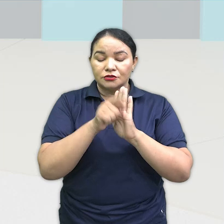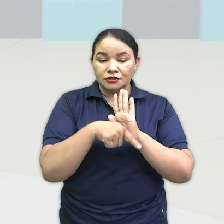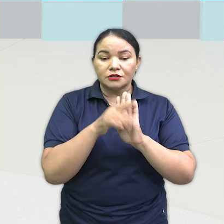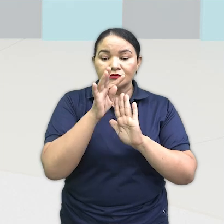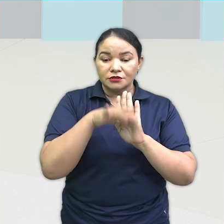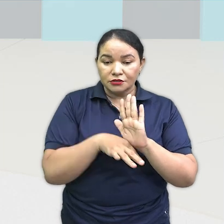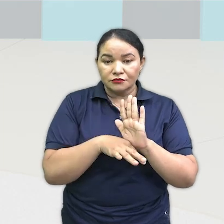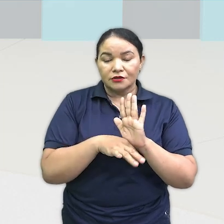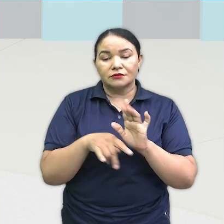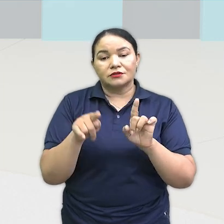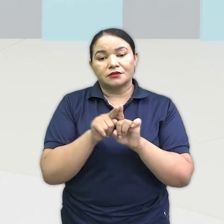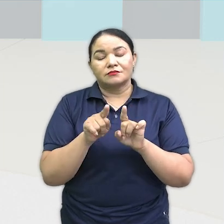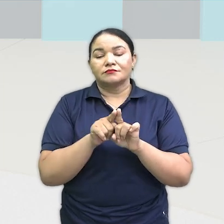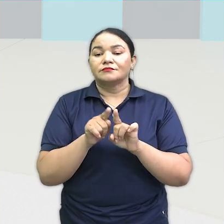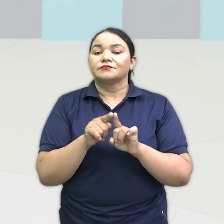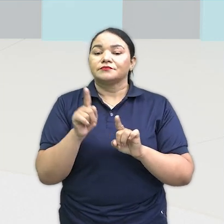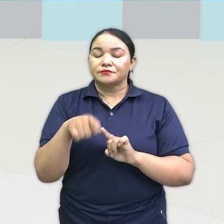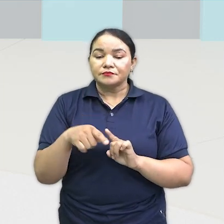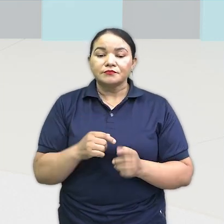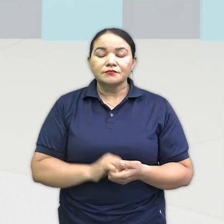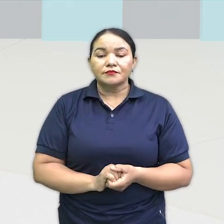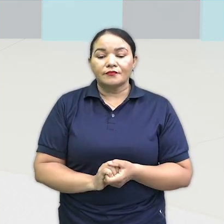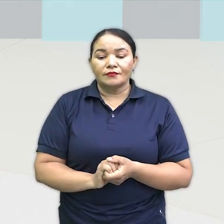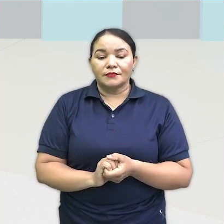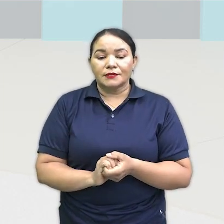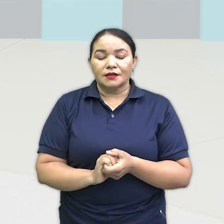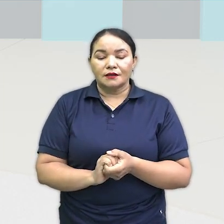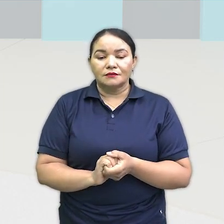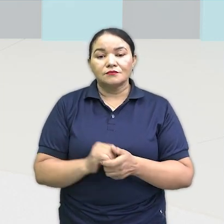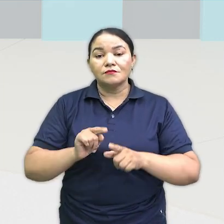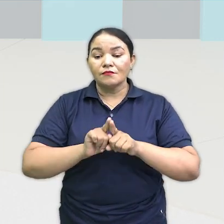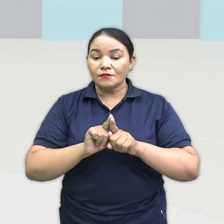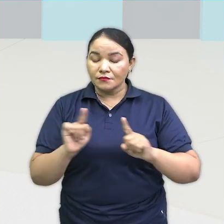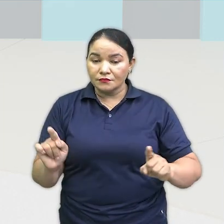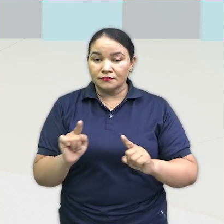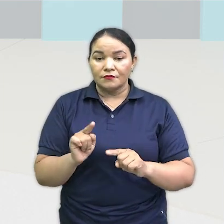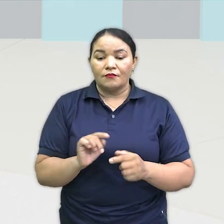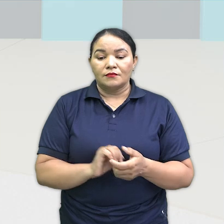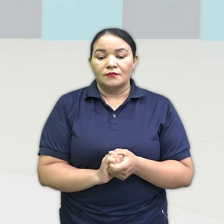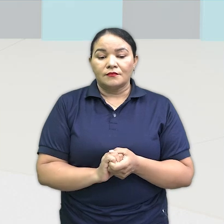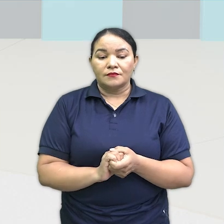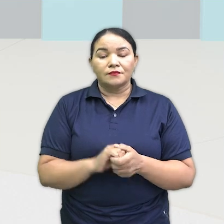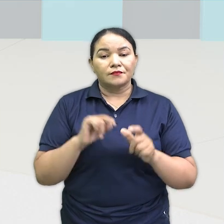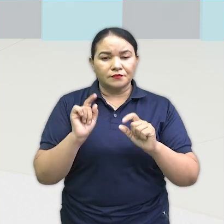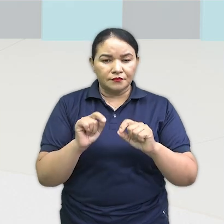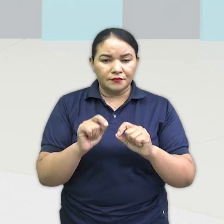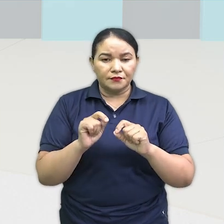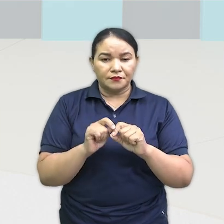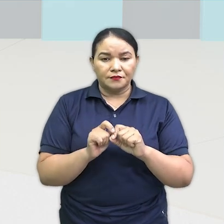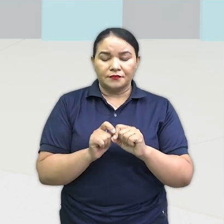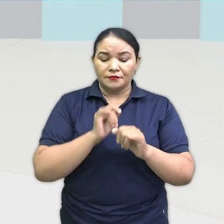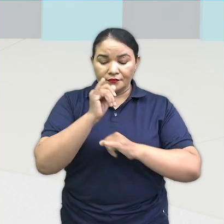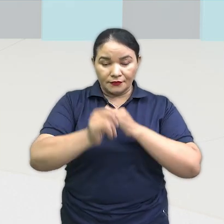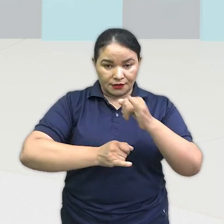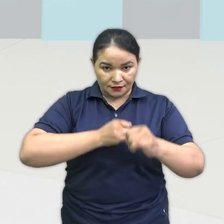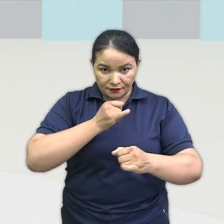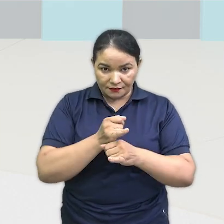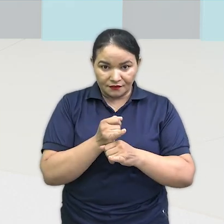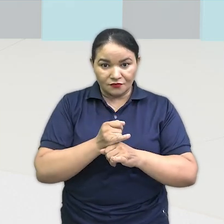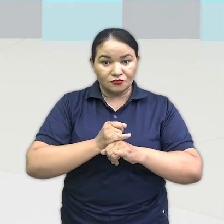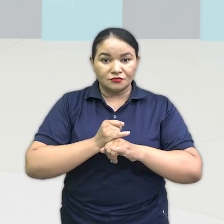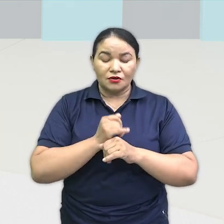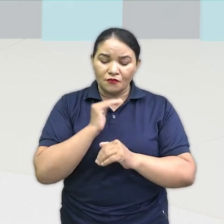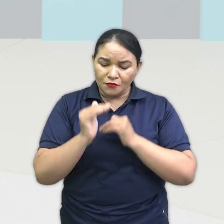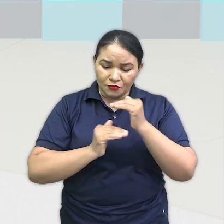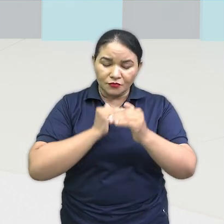nos remete a isso. Porém, com o advento da internet, né, com esse grande avanço